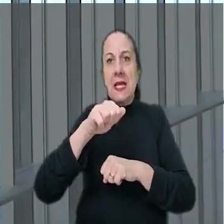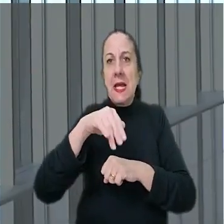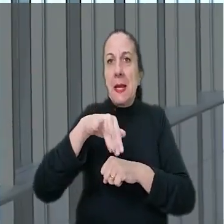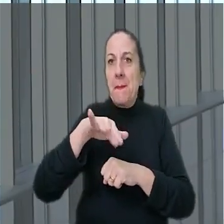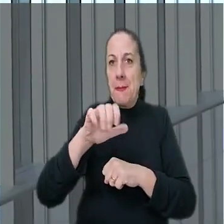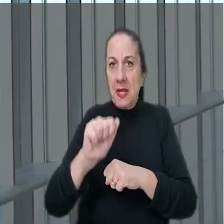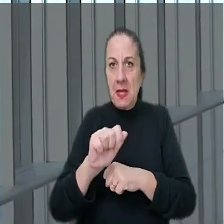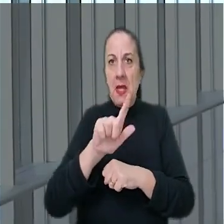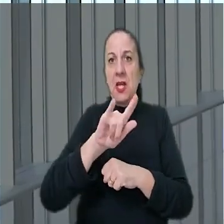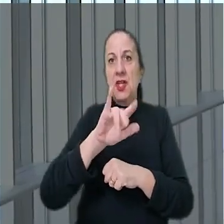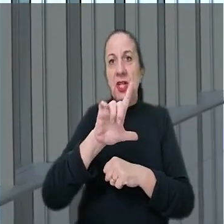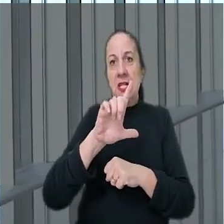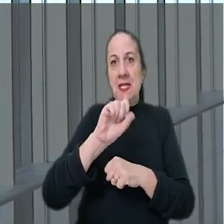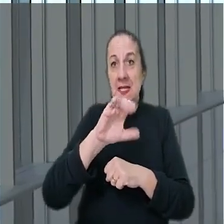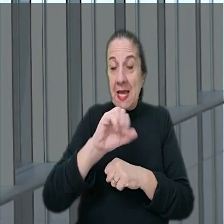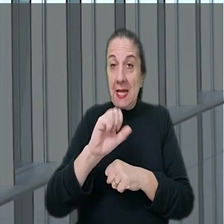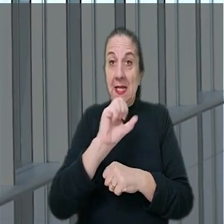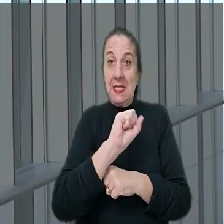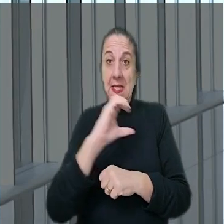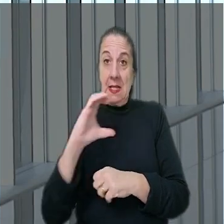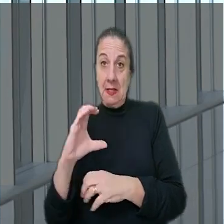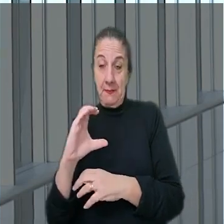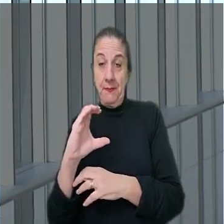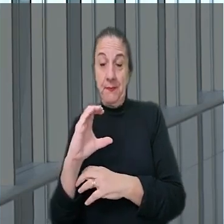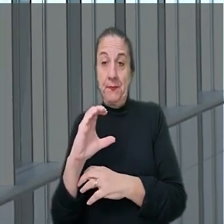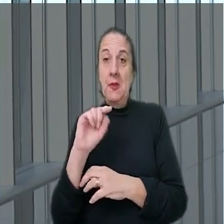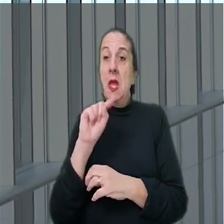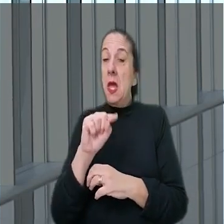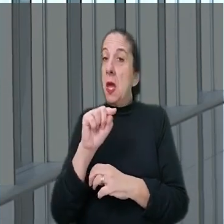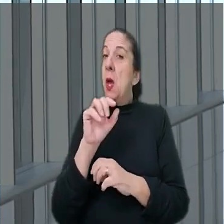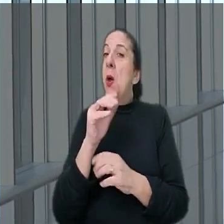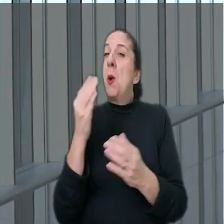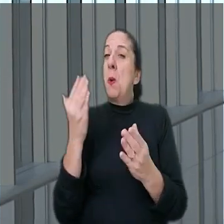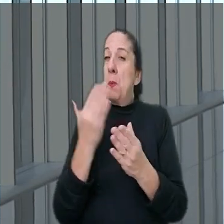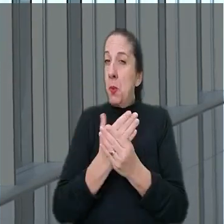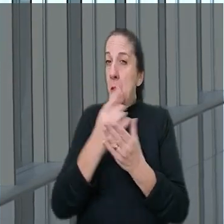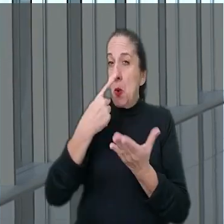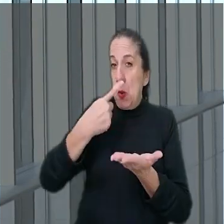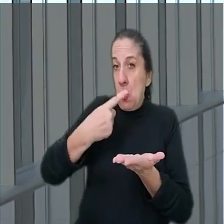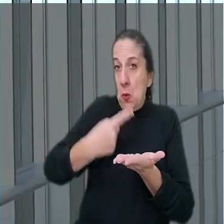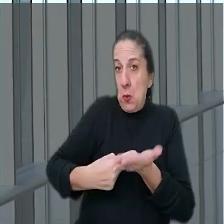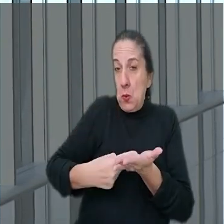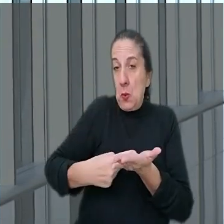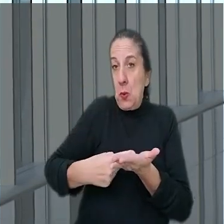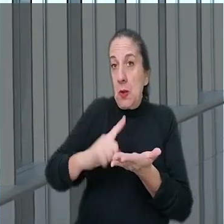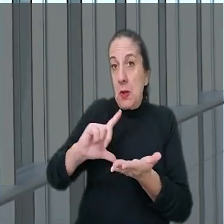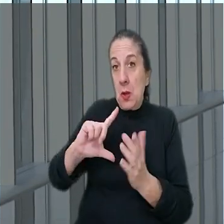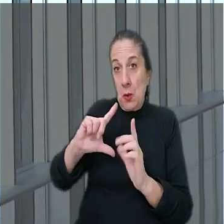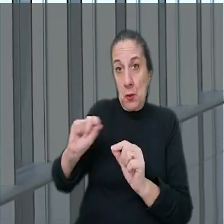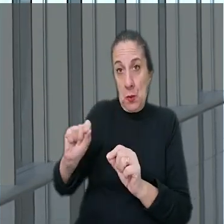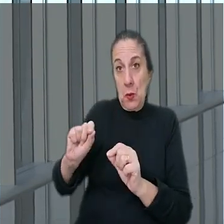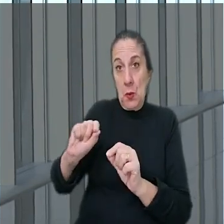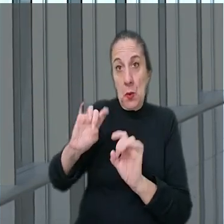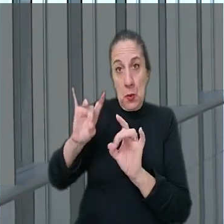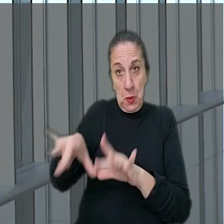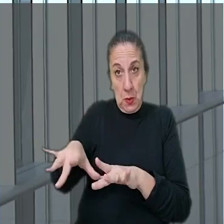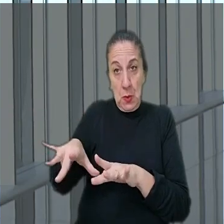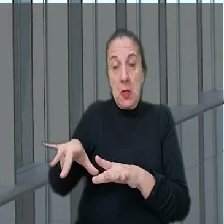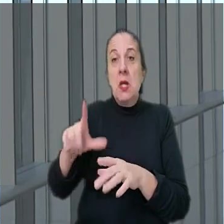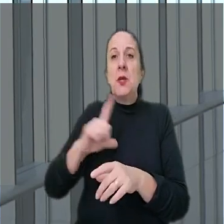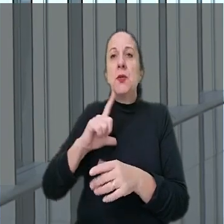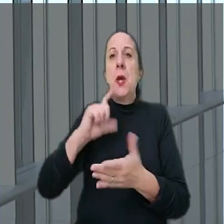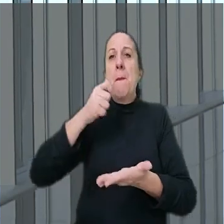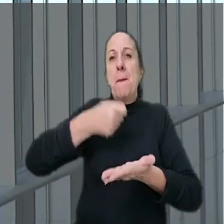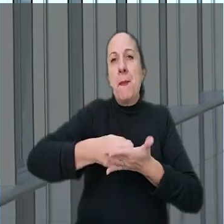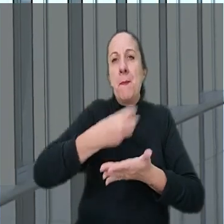para a cerâmica artística Gisele em Criciúma, Santa Catarina. Segundo o processo, o acordo firmado após ele ter sido